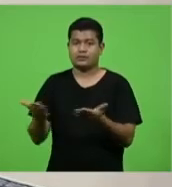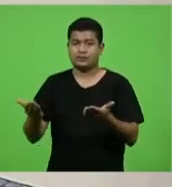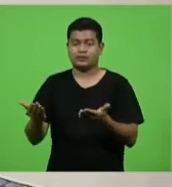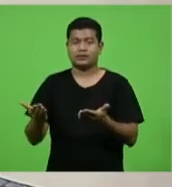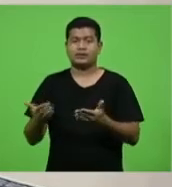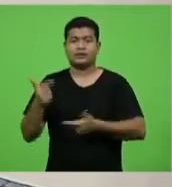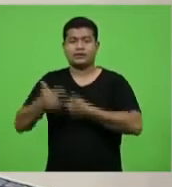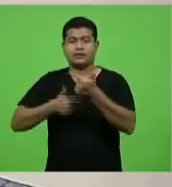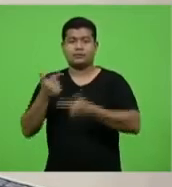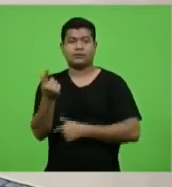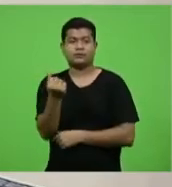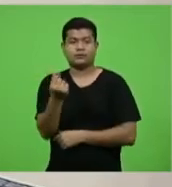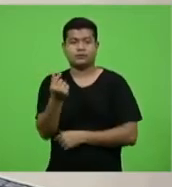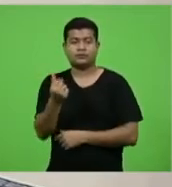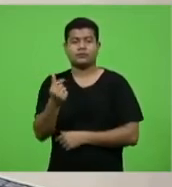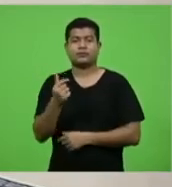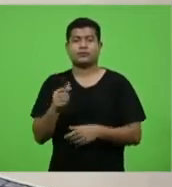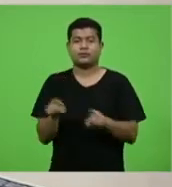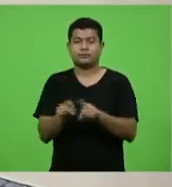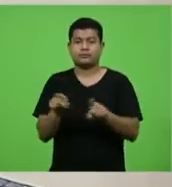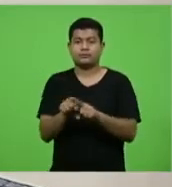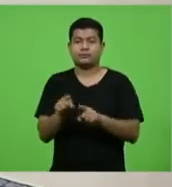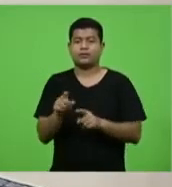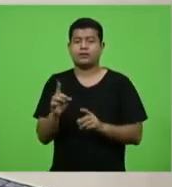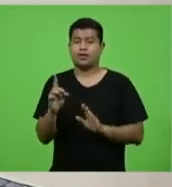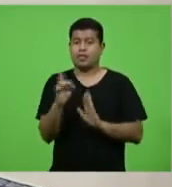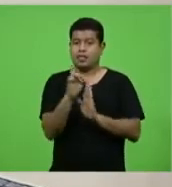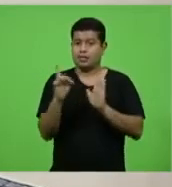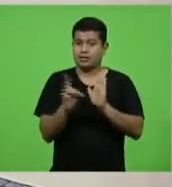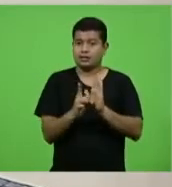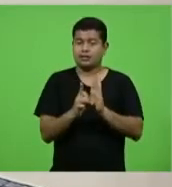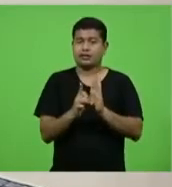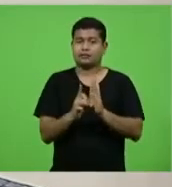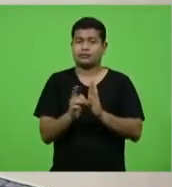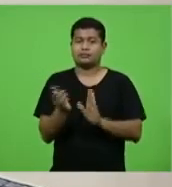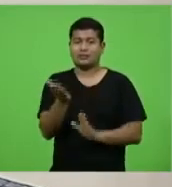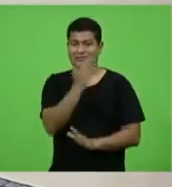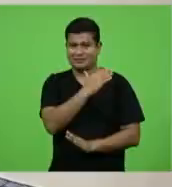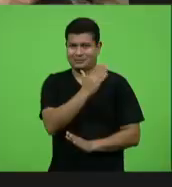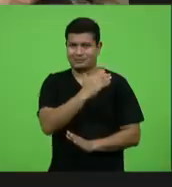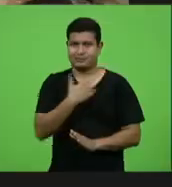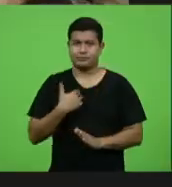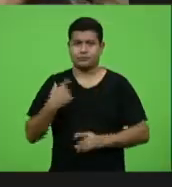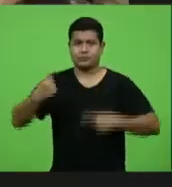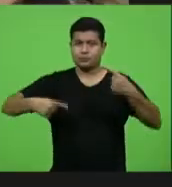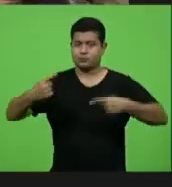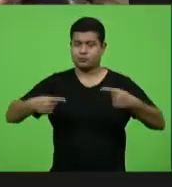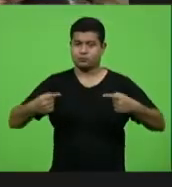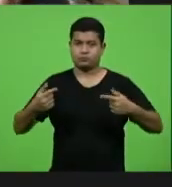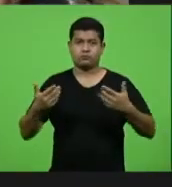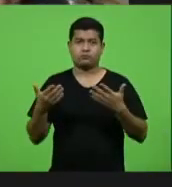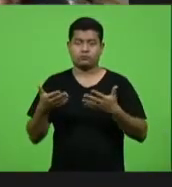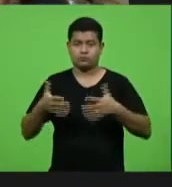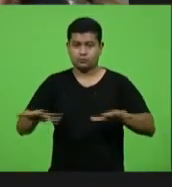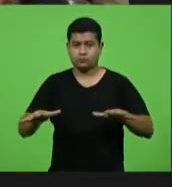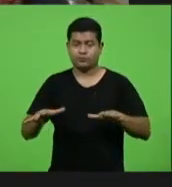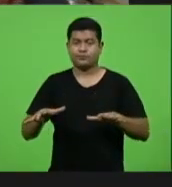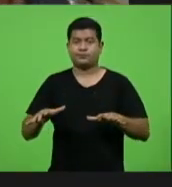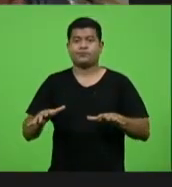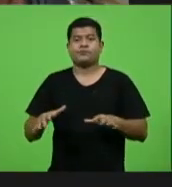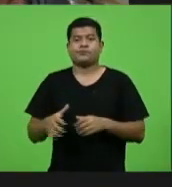2020 e nos 10 anos anteriores. Em discussão. Em votação.